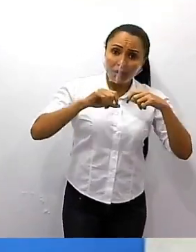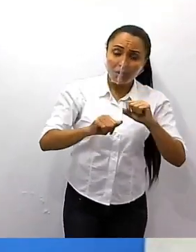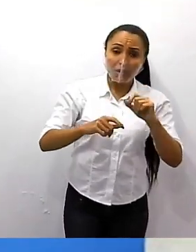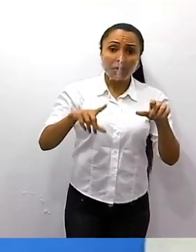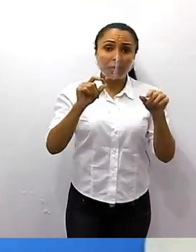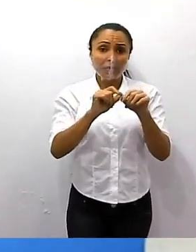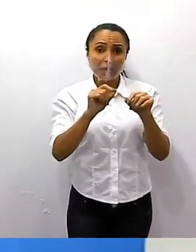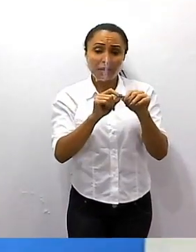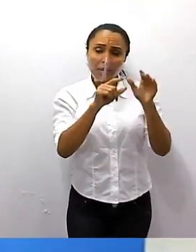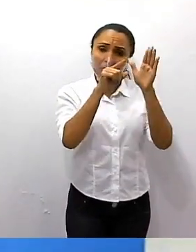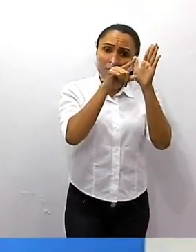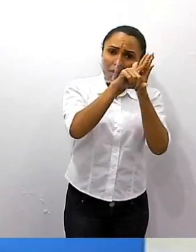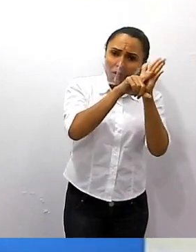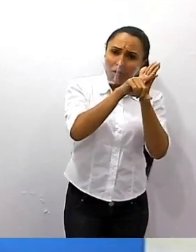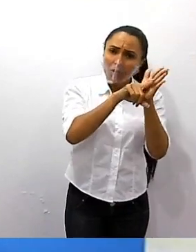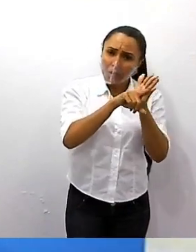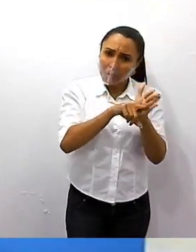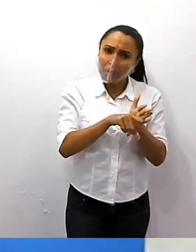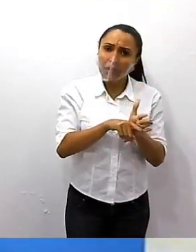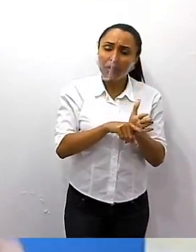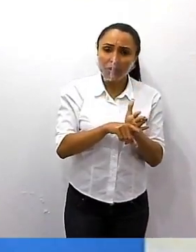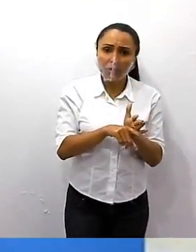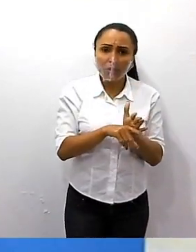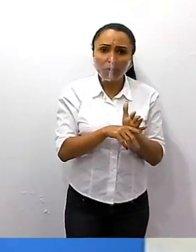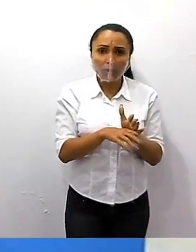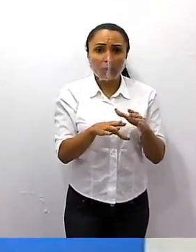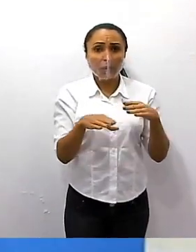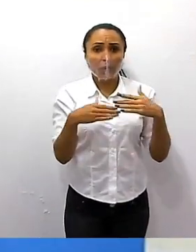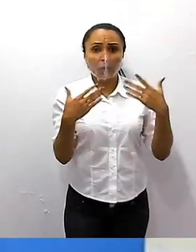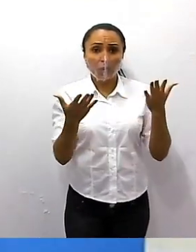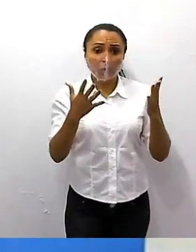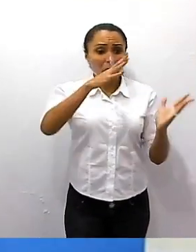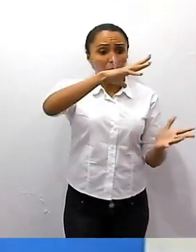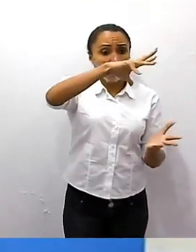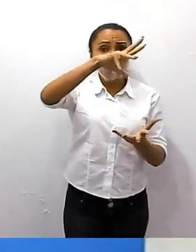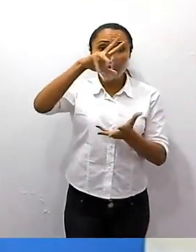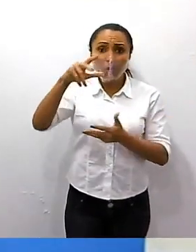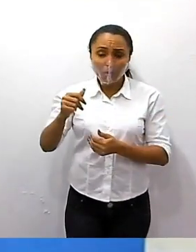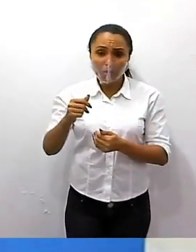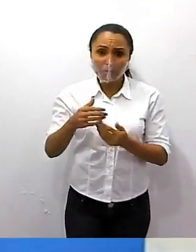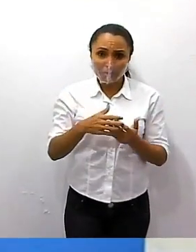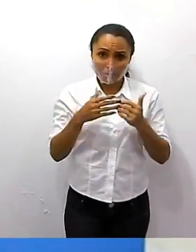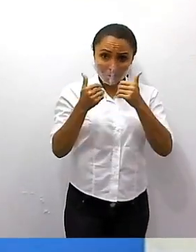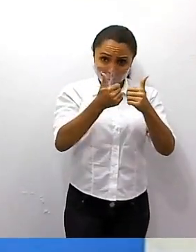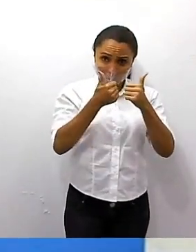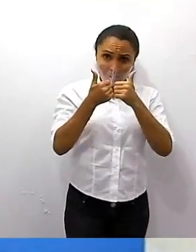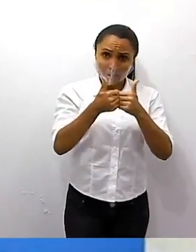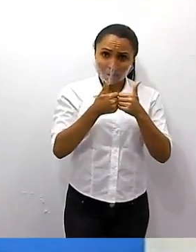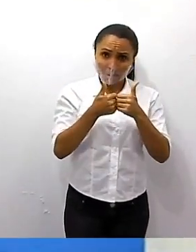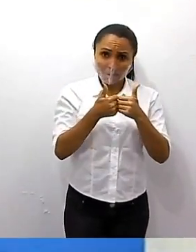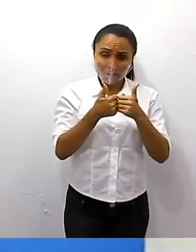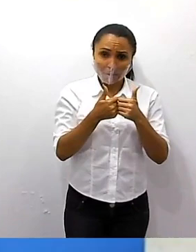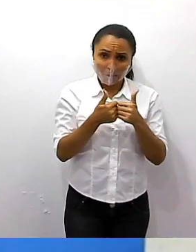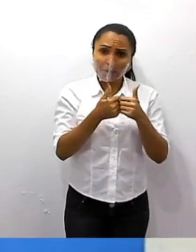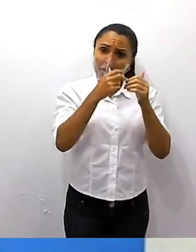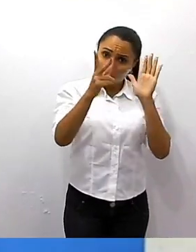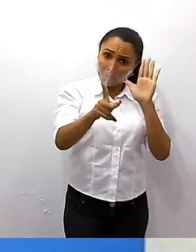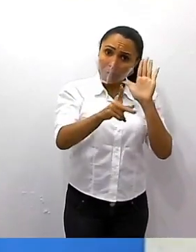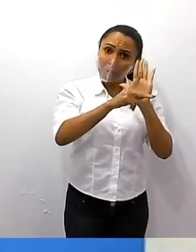fazer questionamentos sobre o estar no mundo, beleza? Questionamentos